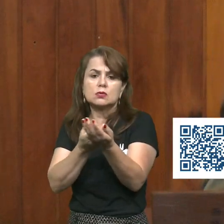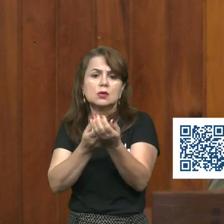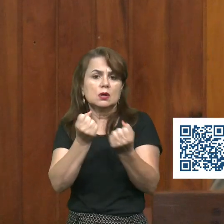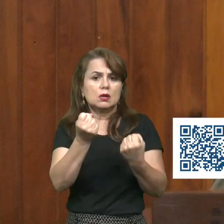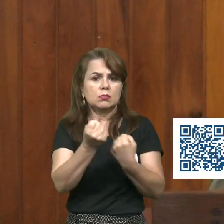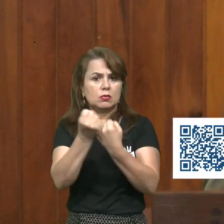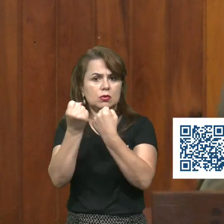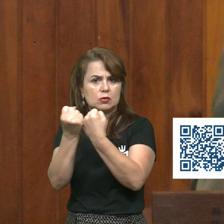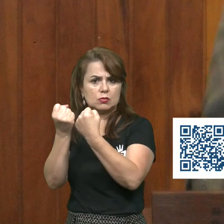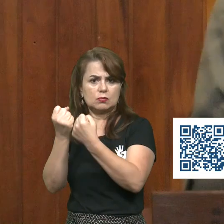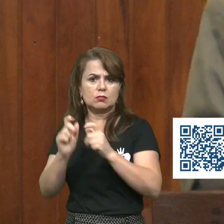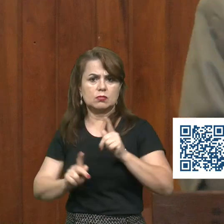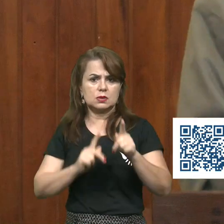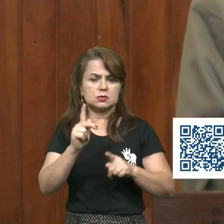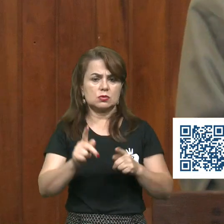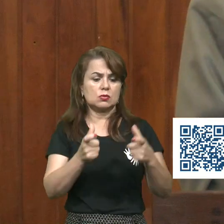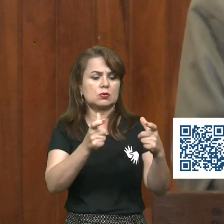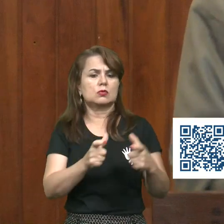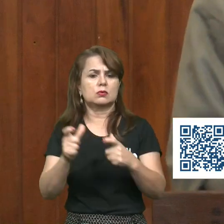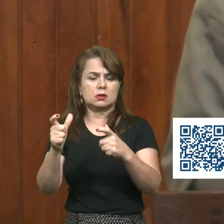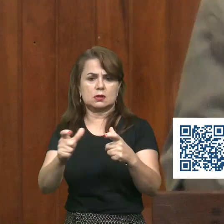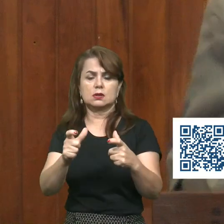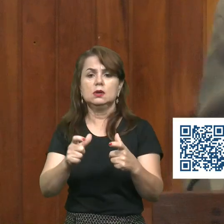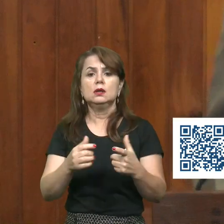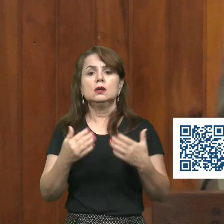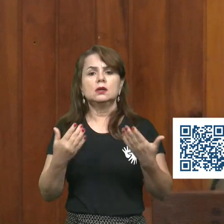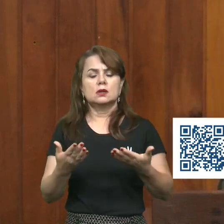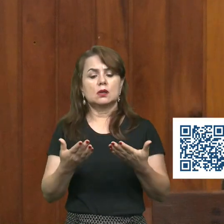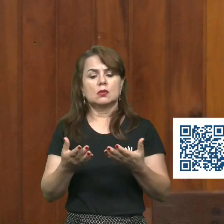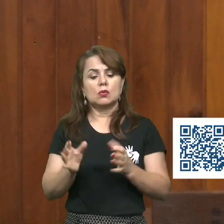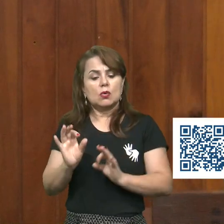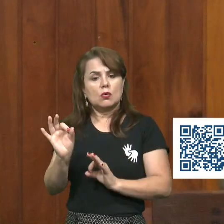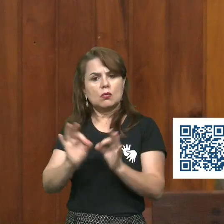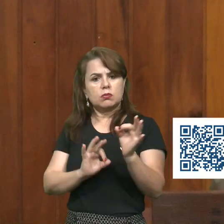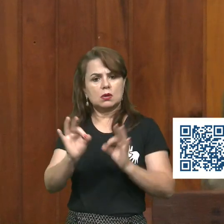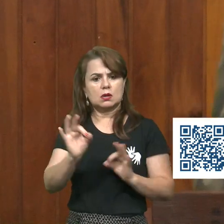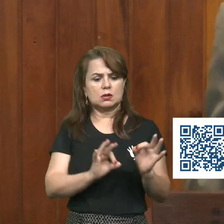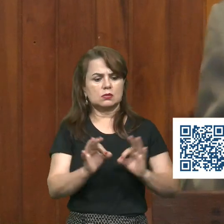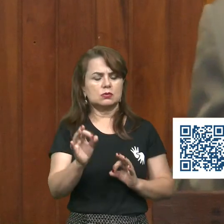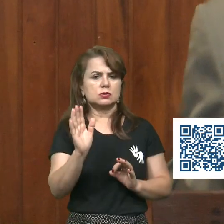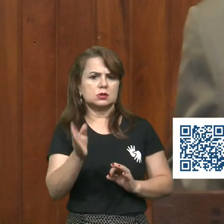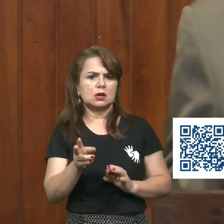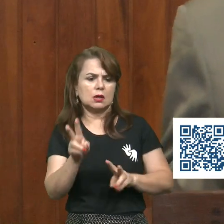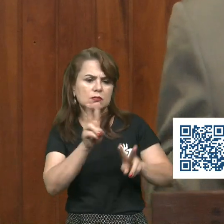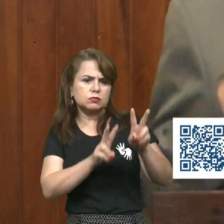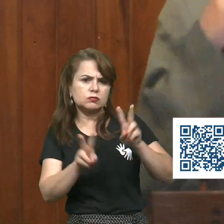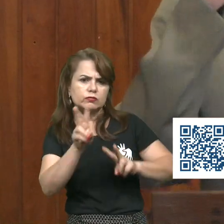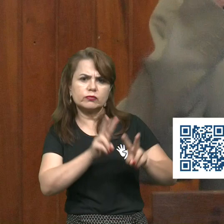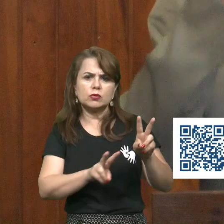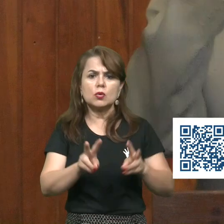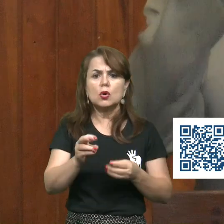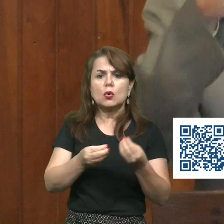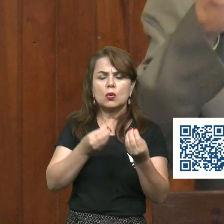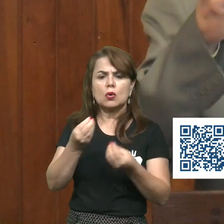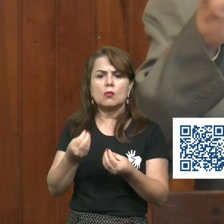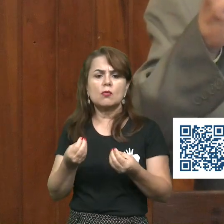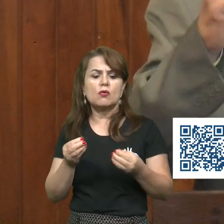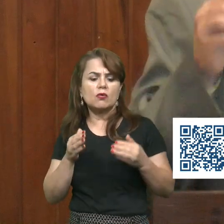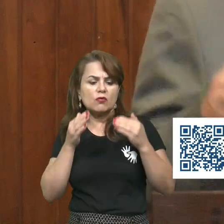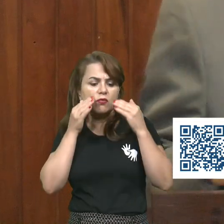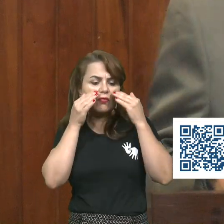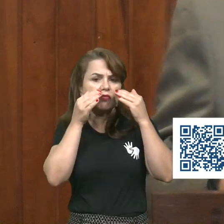local. As medidas foram adotadas para conter e identificar um possível foco de